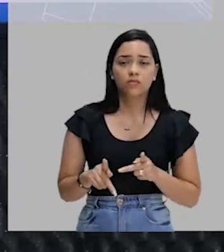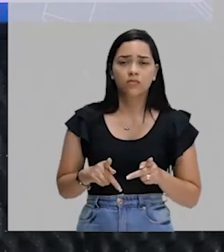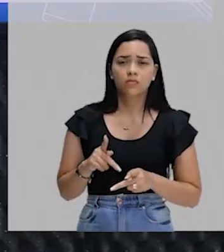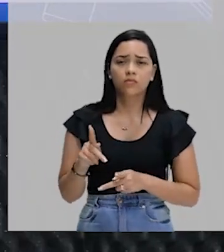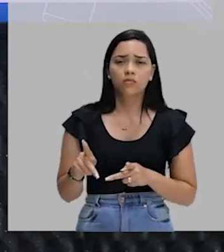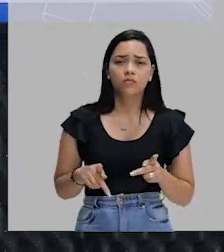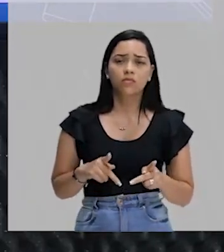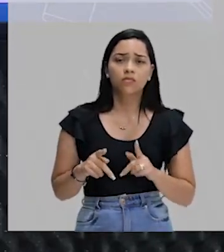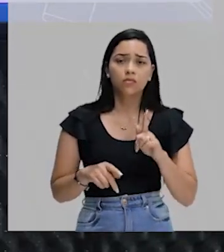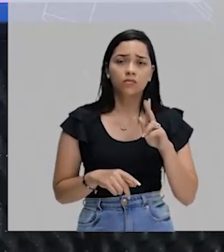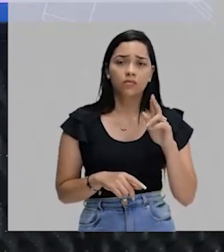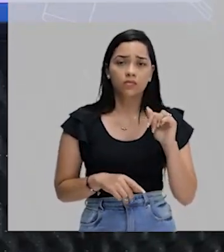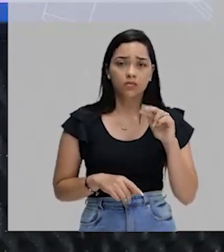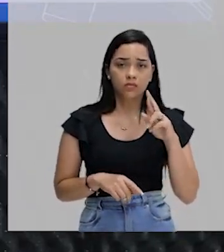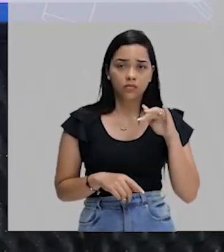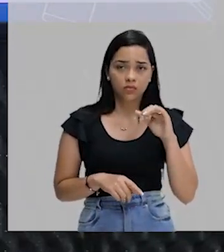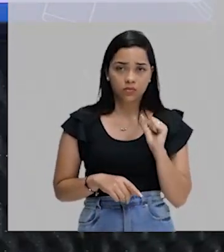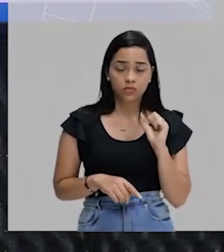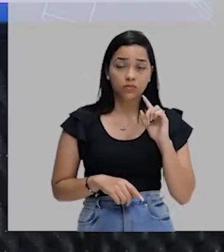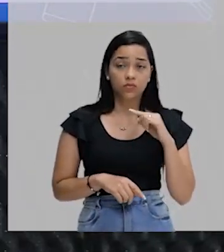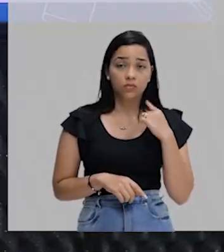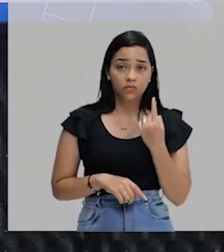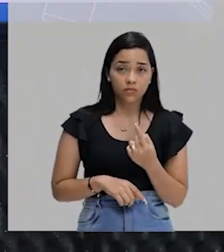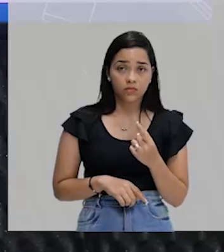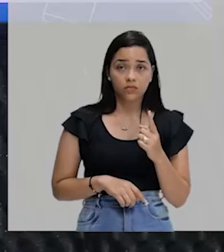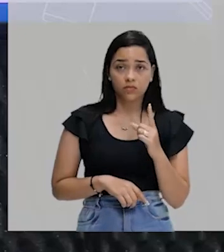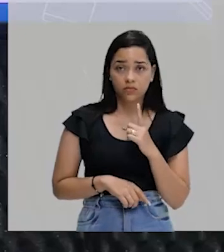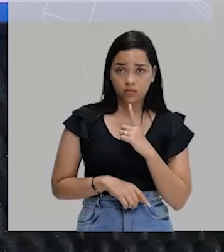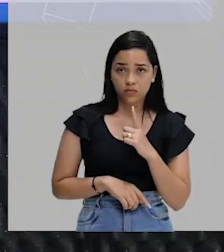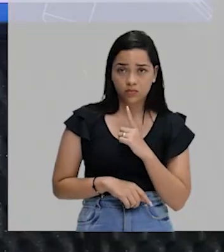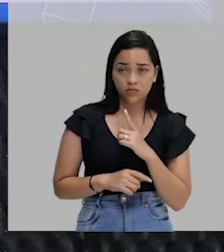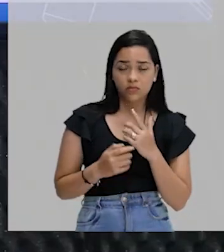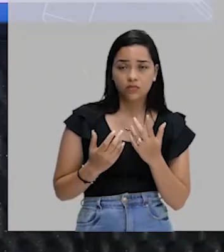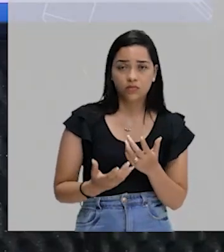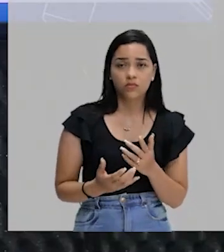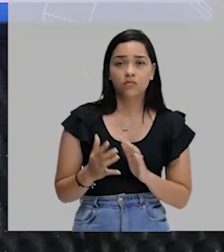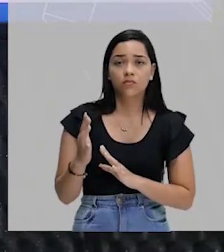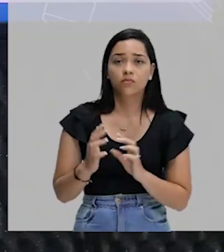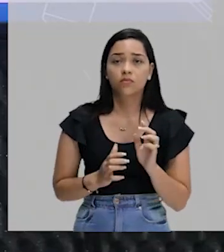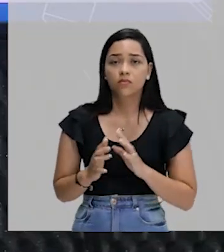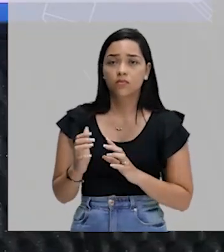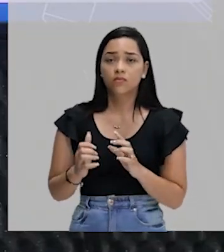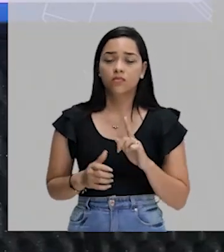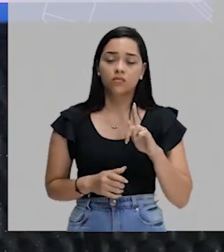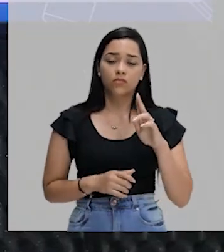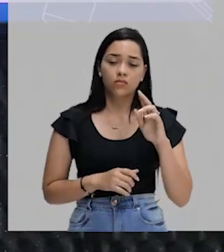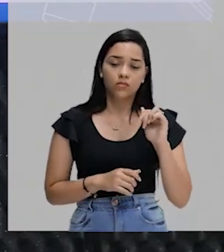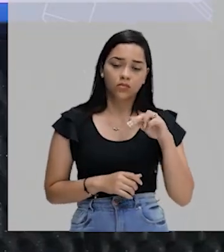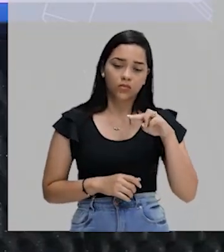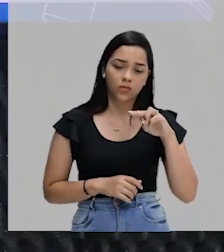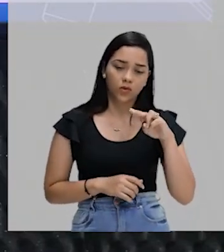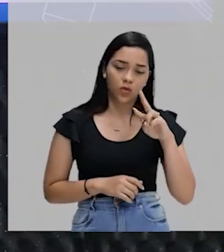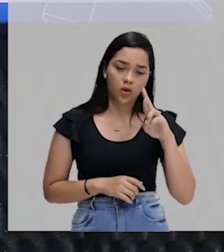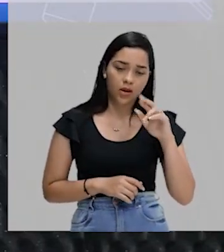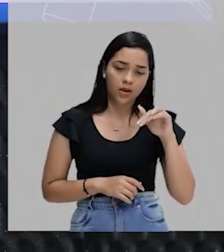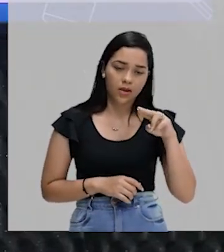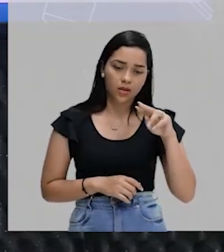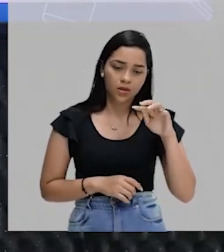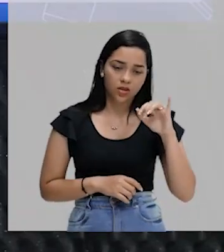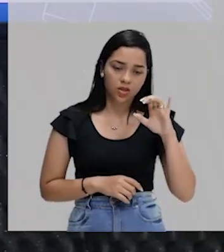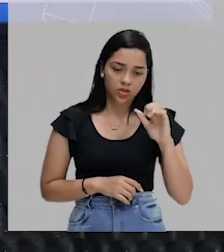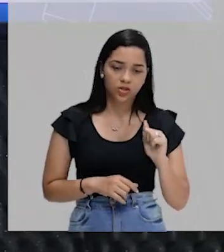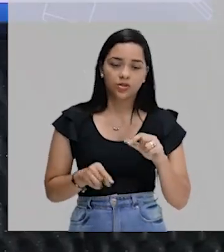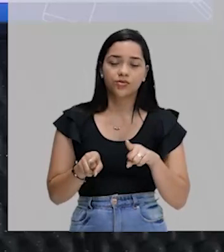guaranis. Observe que logo após, é uma particularidade da guerra guaranítica, ou a guerra dos 7 povos das